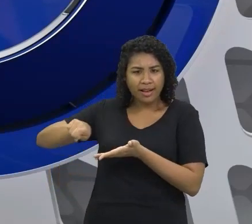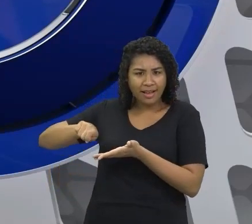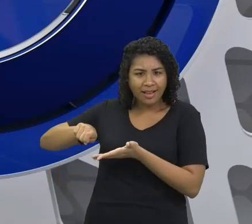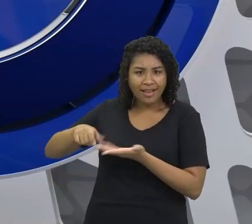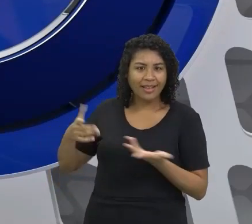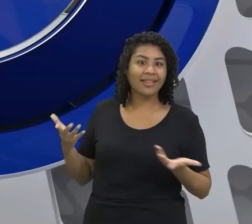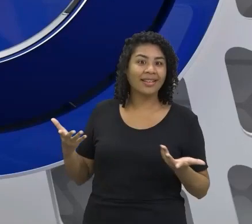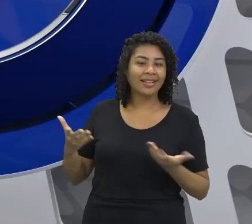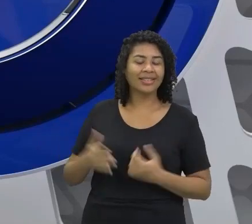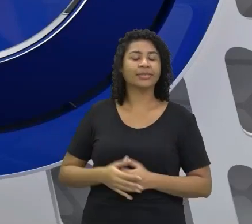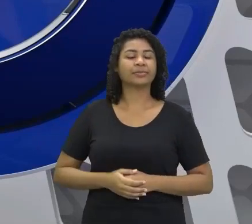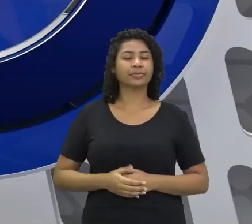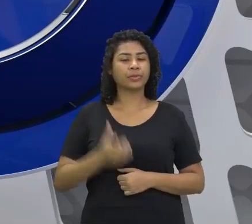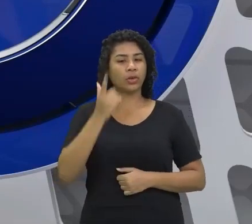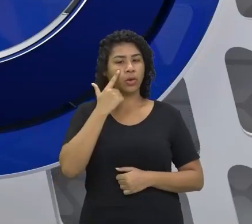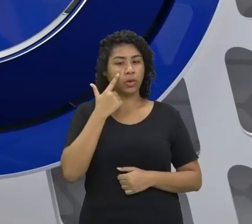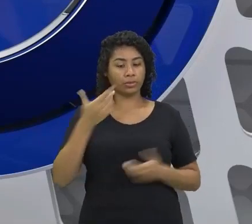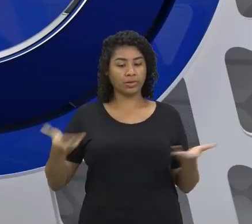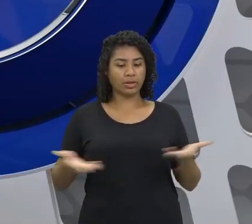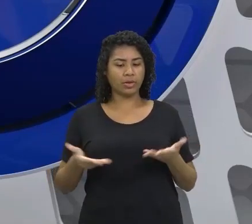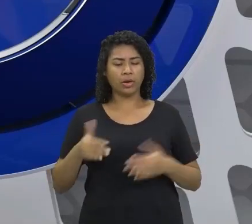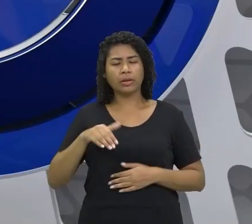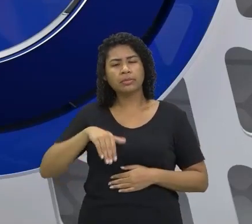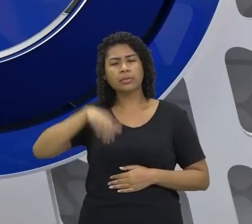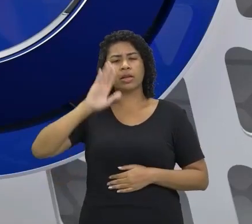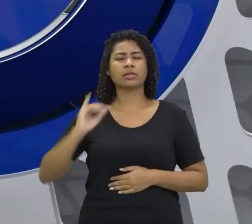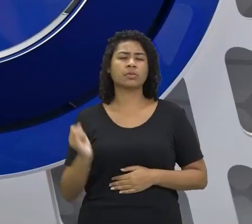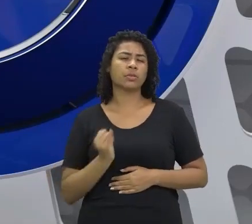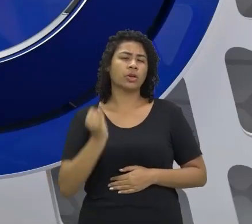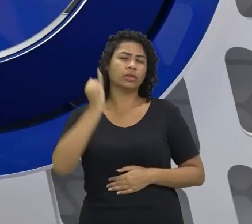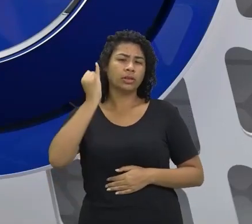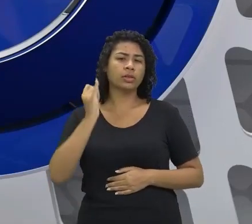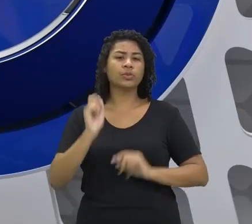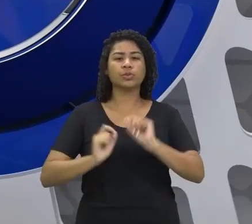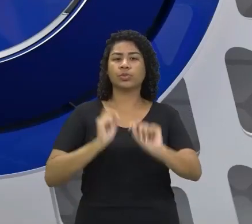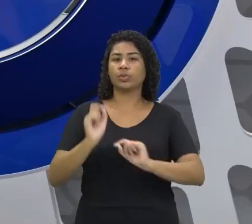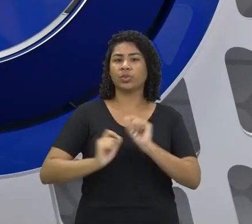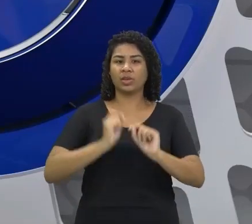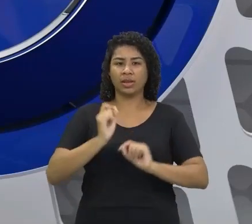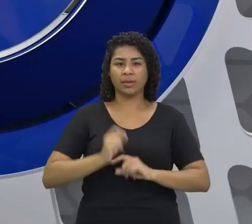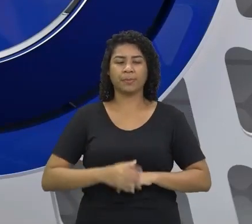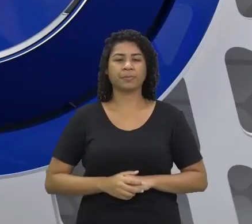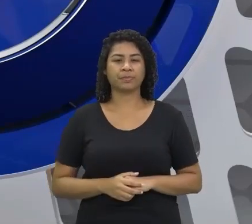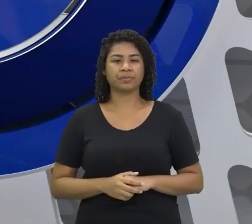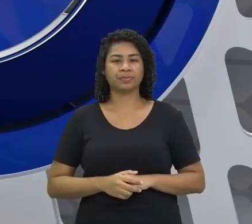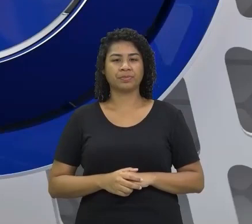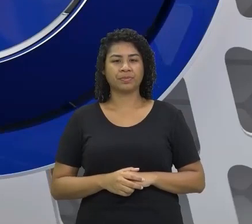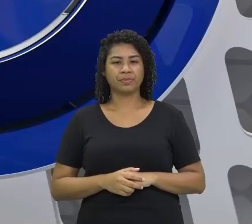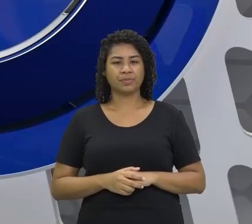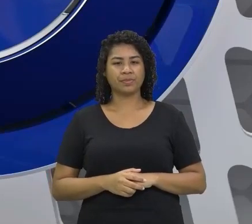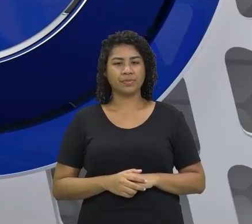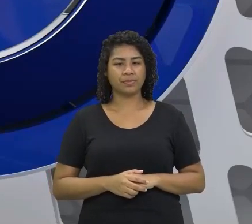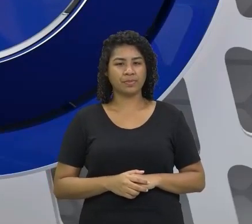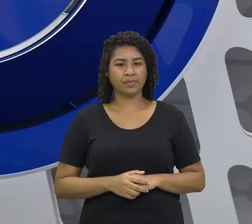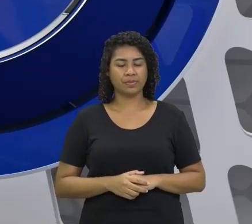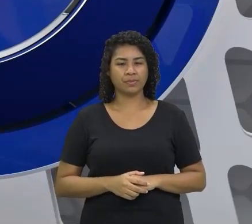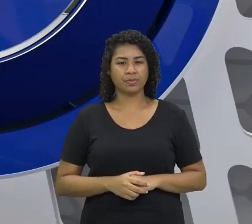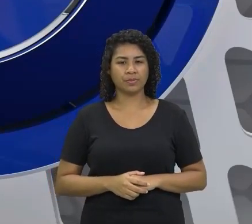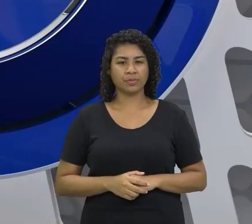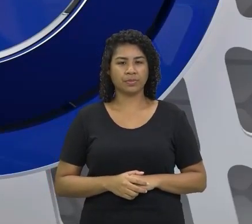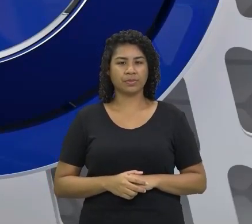é importante nesse momento, diante disso que já foi apresentado de maneira muito introdutória sobre as religiões